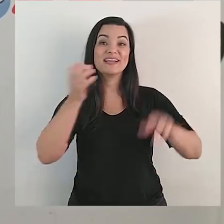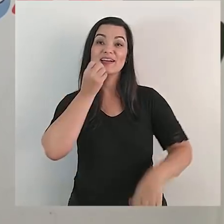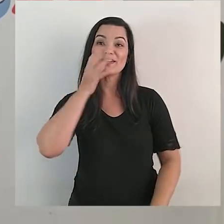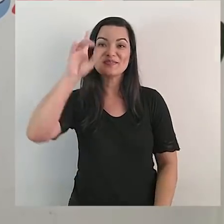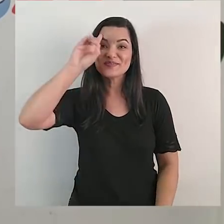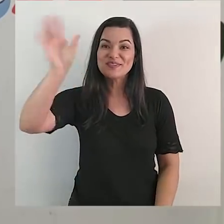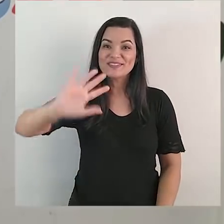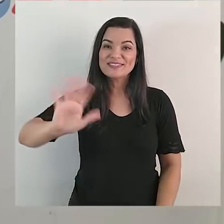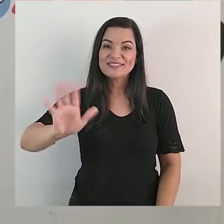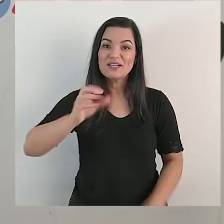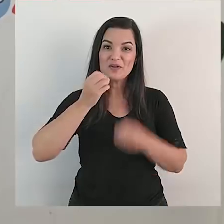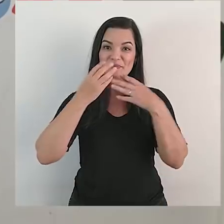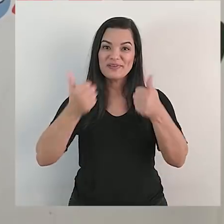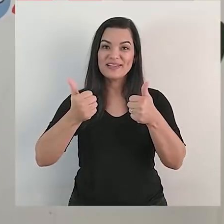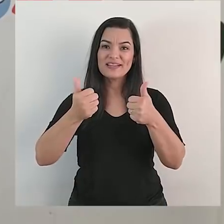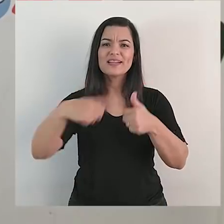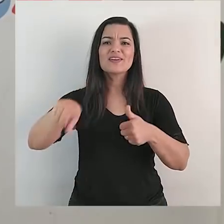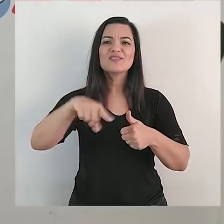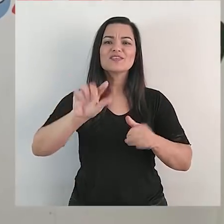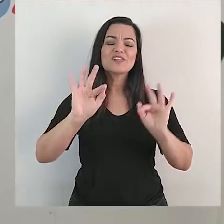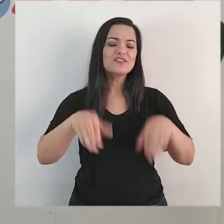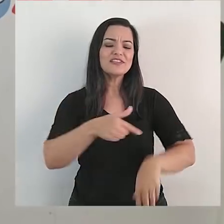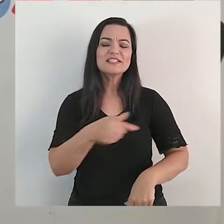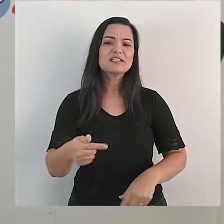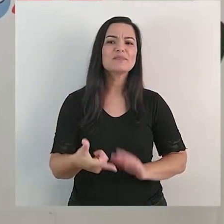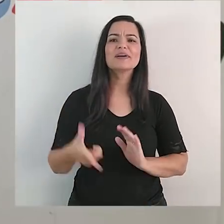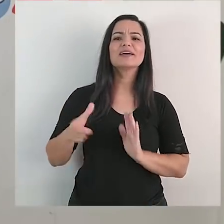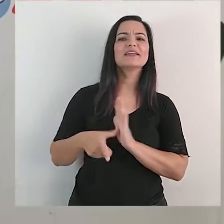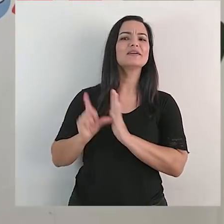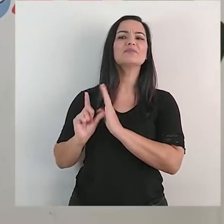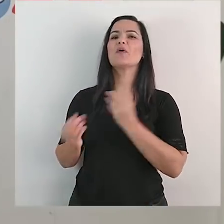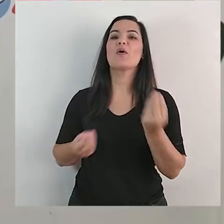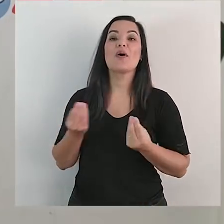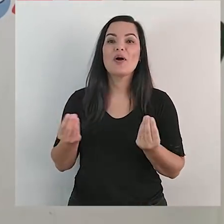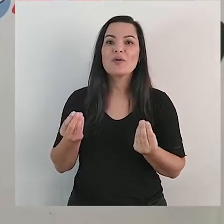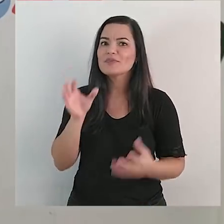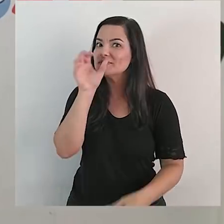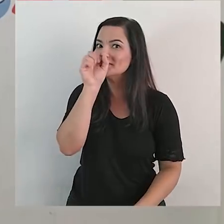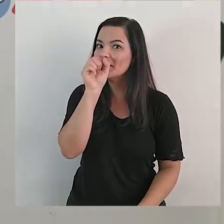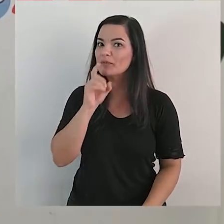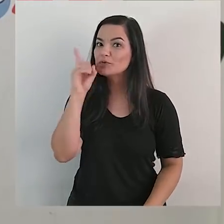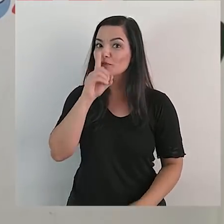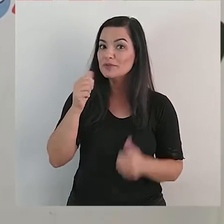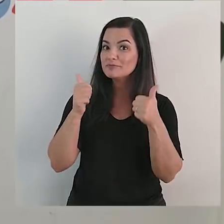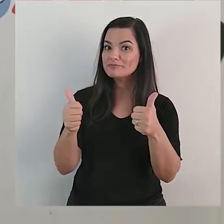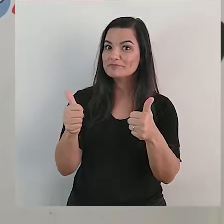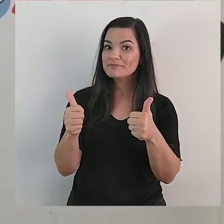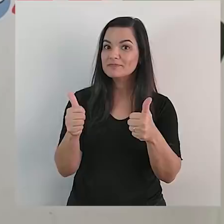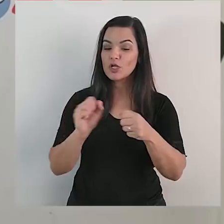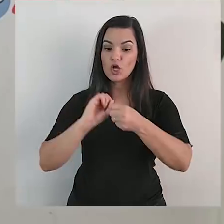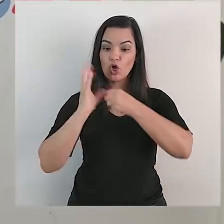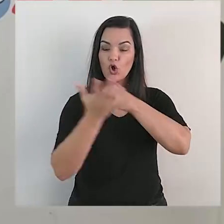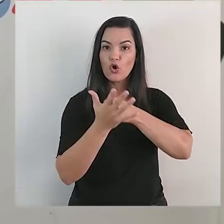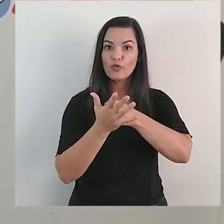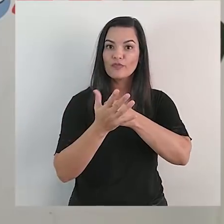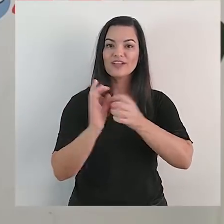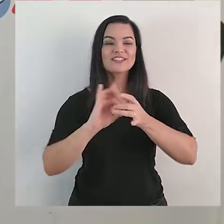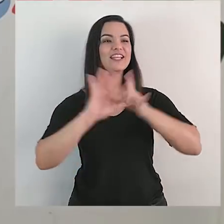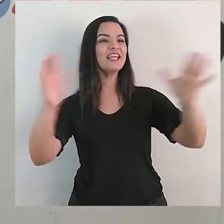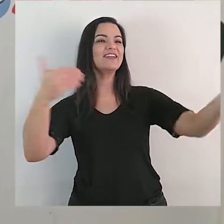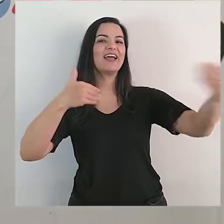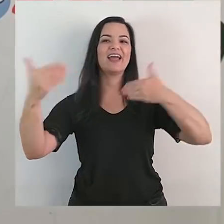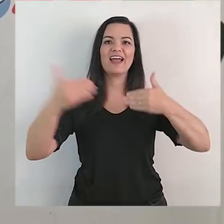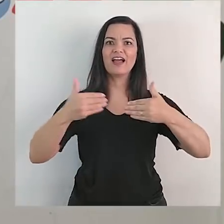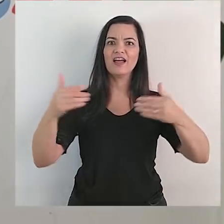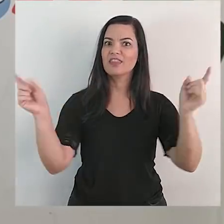Bom dia, pessoal! Como passaram o final de semana? Não deram chance para o Covid.